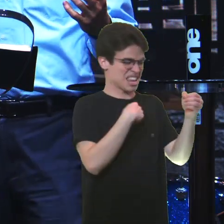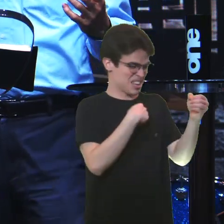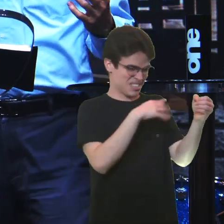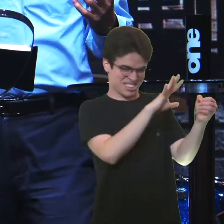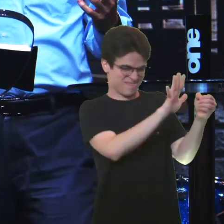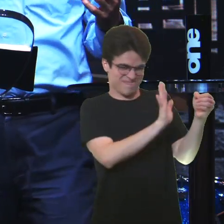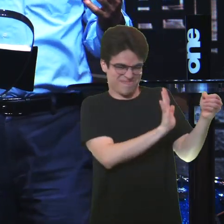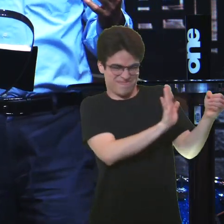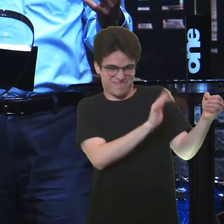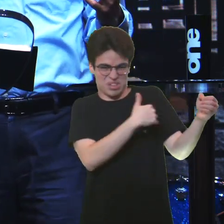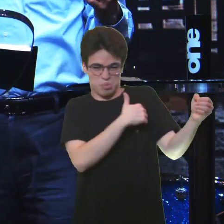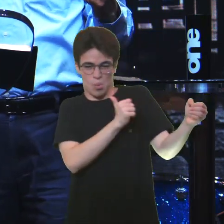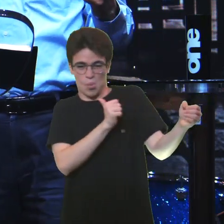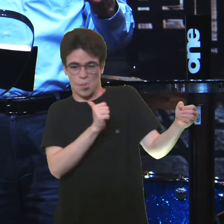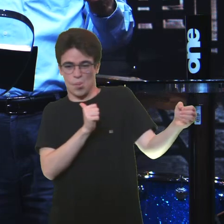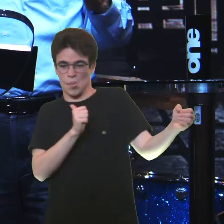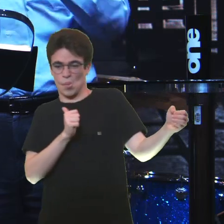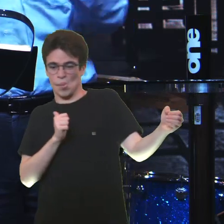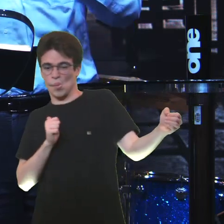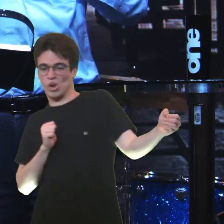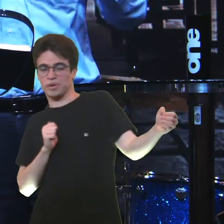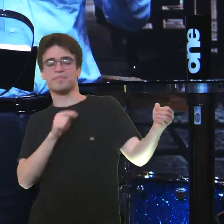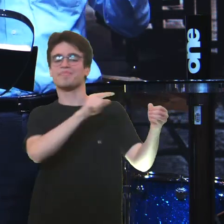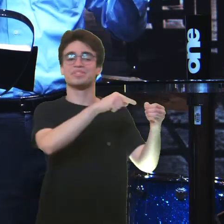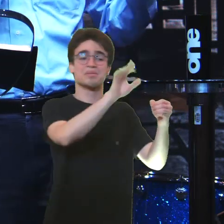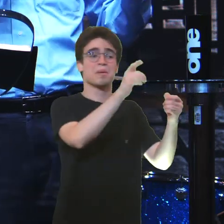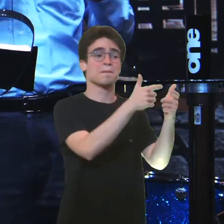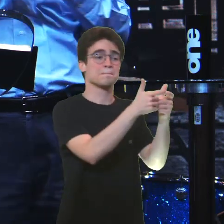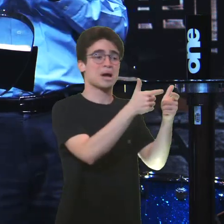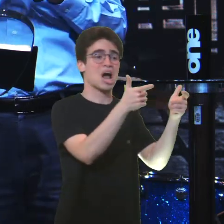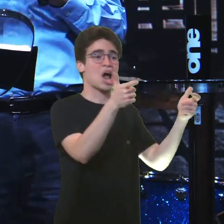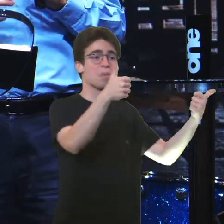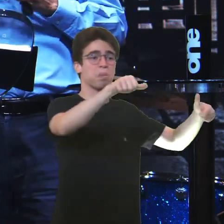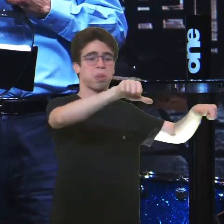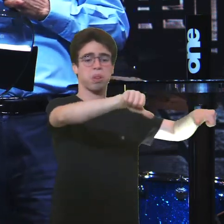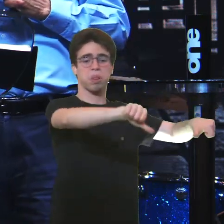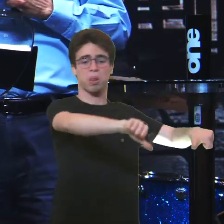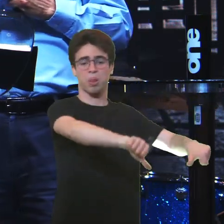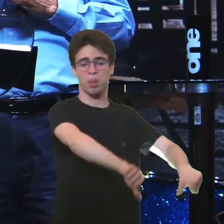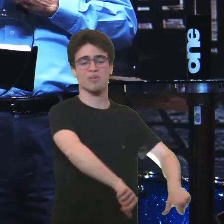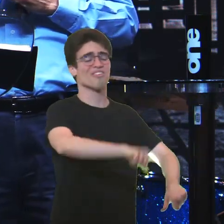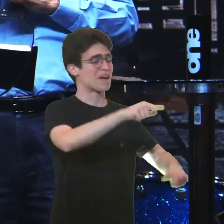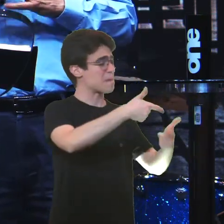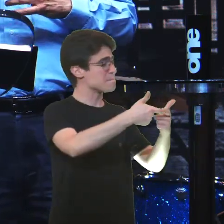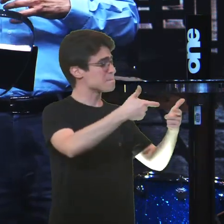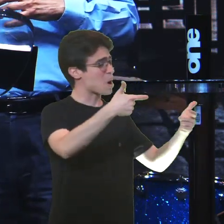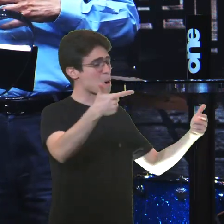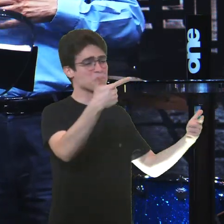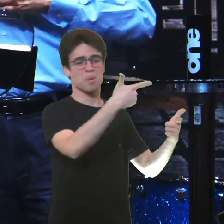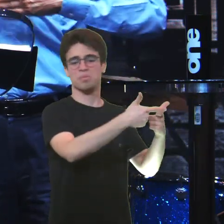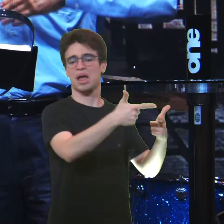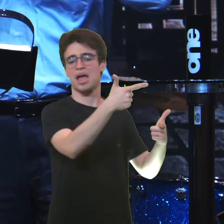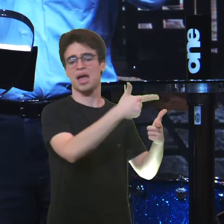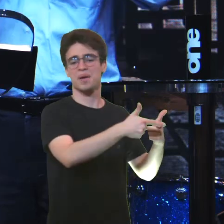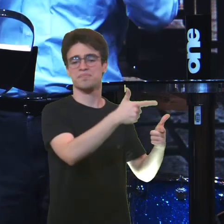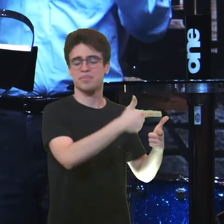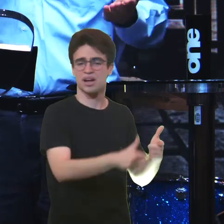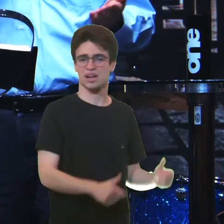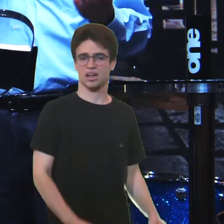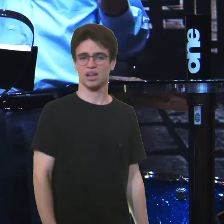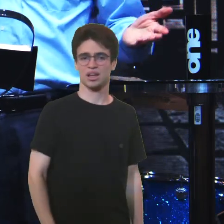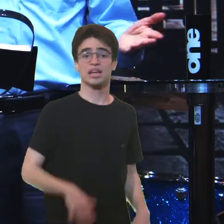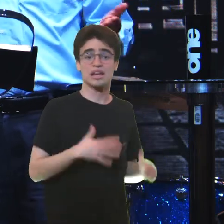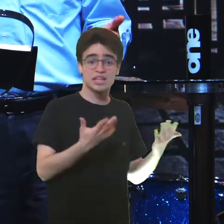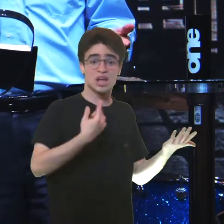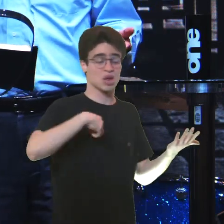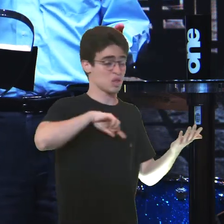a cidade cada vez se deteriorará mais. Cada vez habrá más problemas. Cada vez haverão mais problemas. Nosotros no podemos